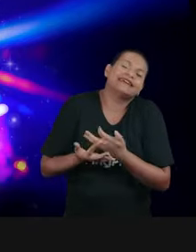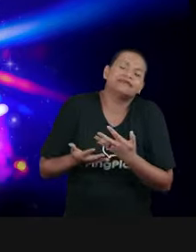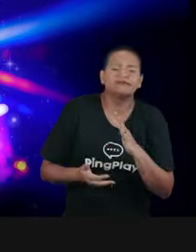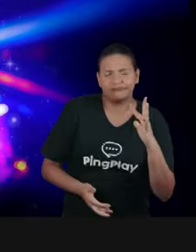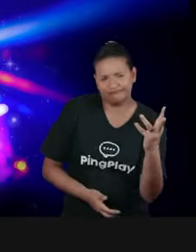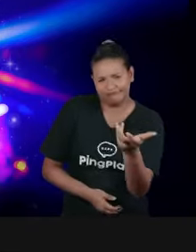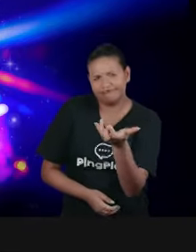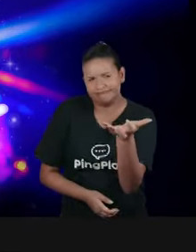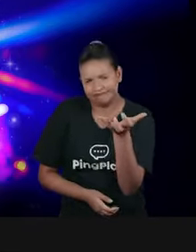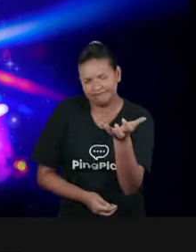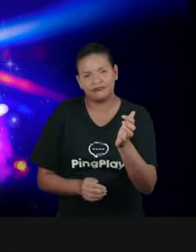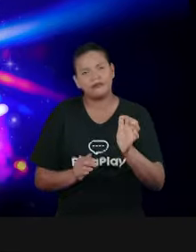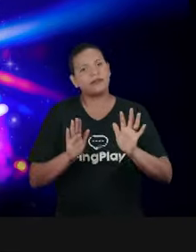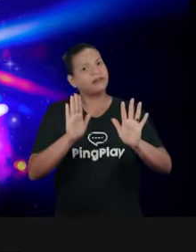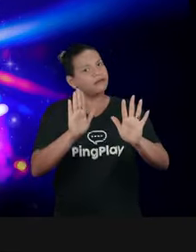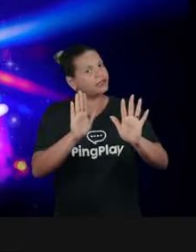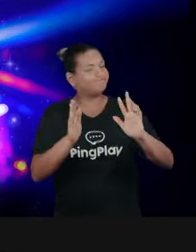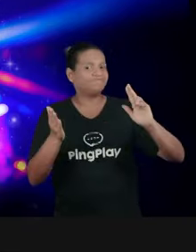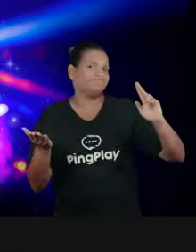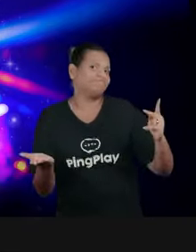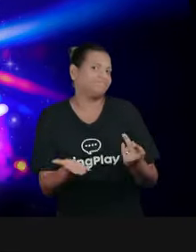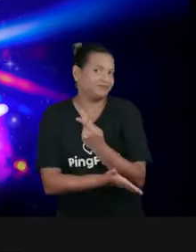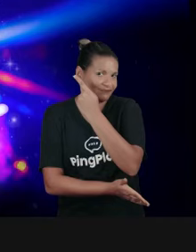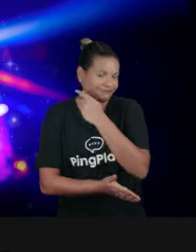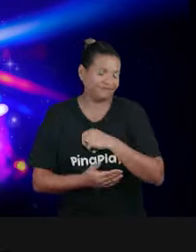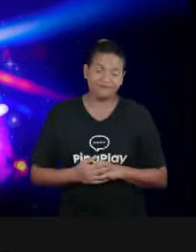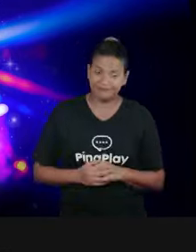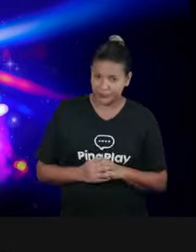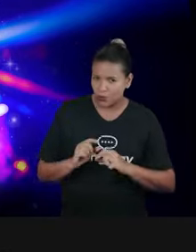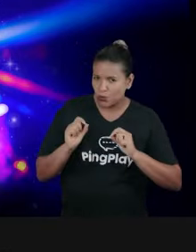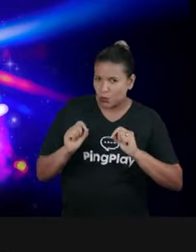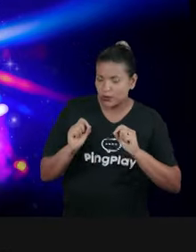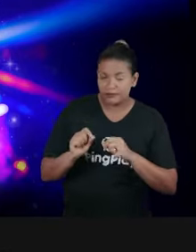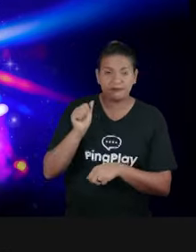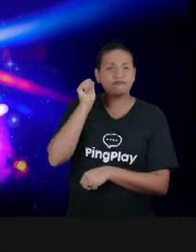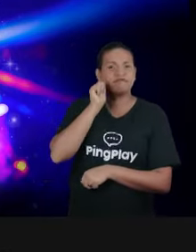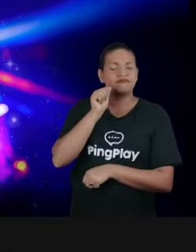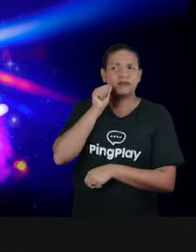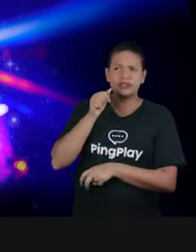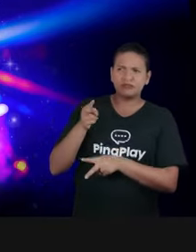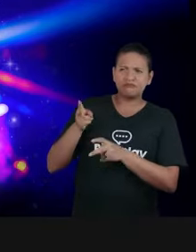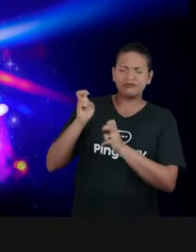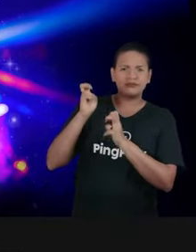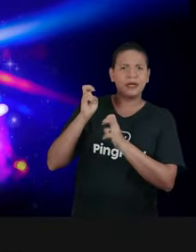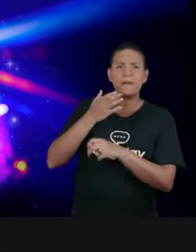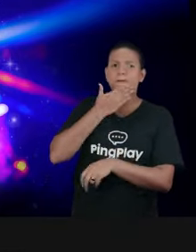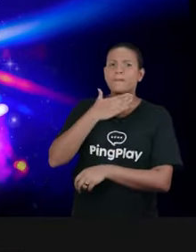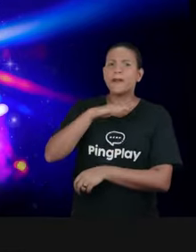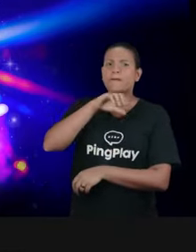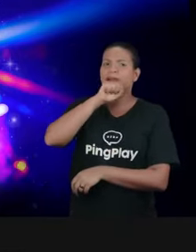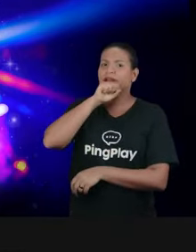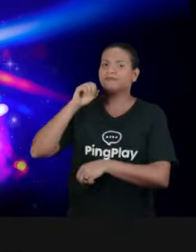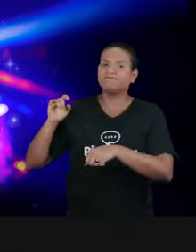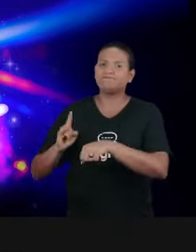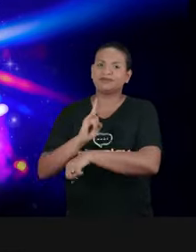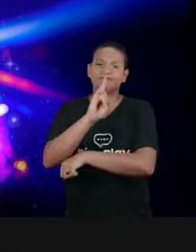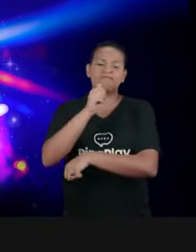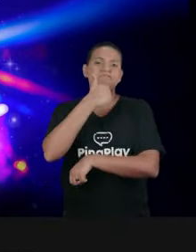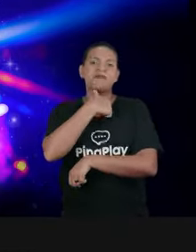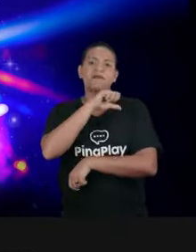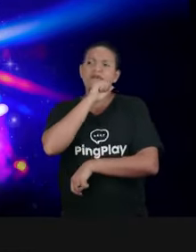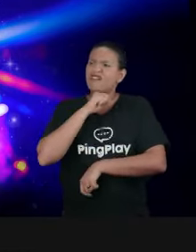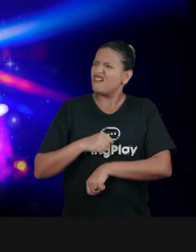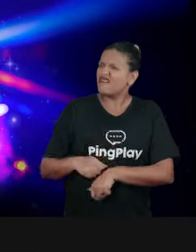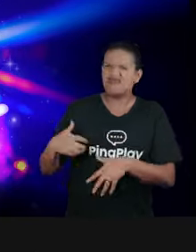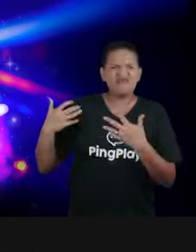na gente né Ela descobriu que o pai estava traindo a mãe e resolveu fugir para casa da tia onde começa a